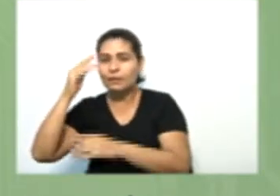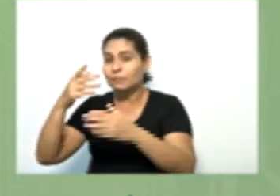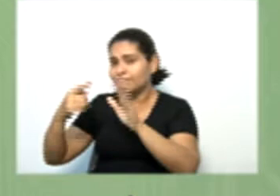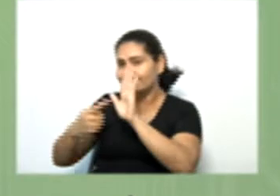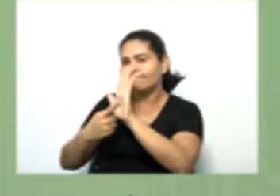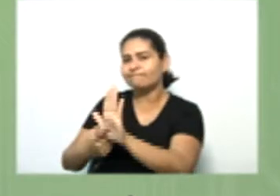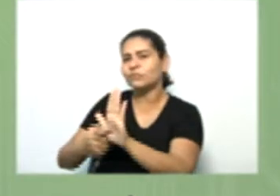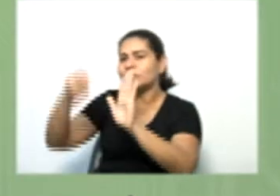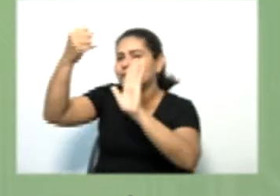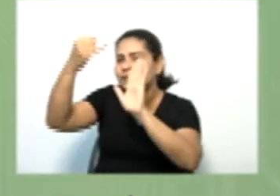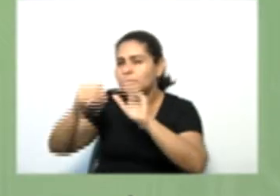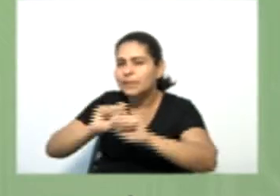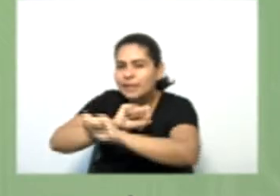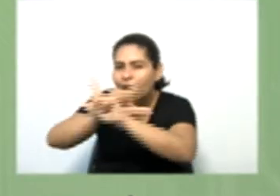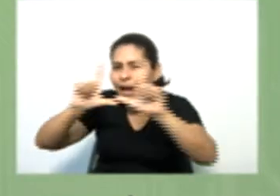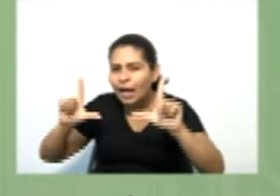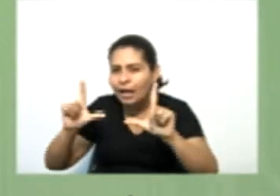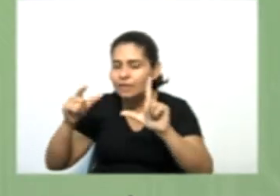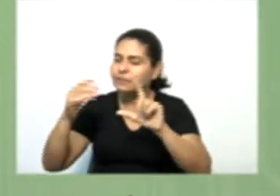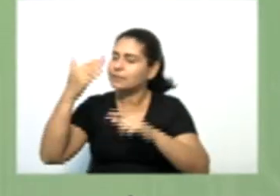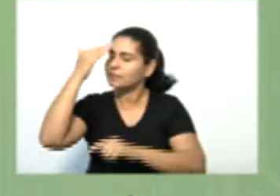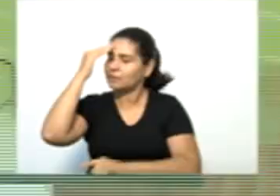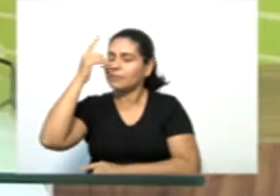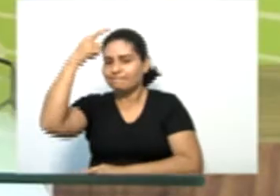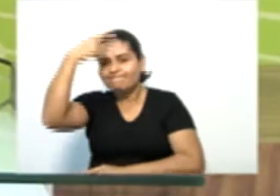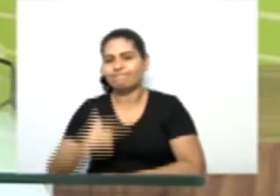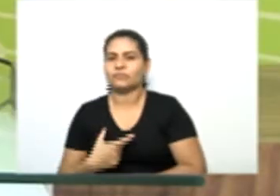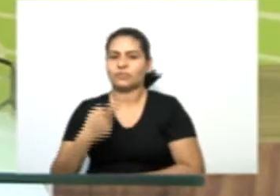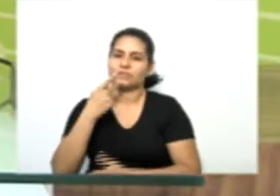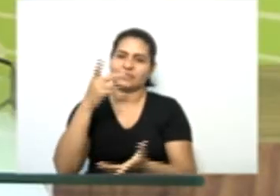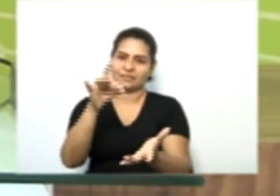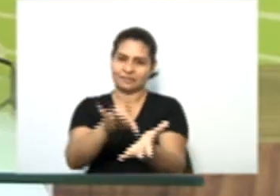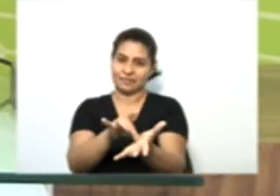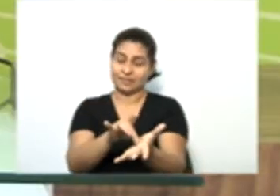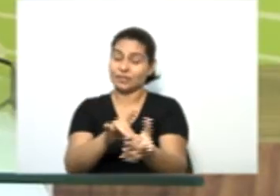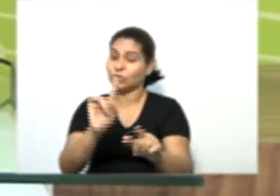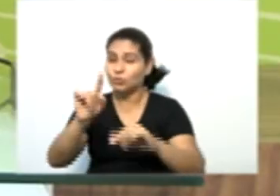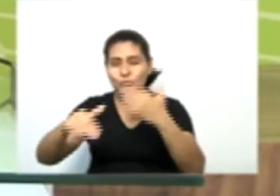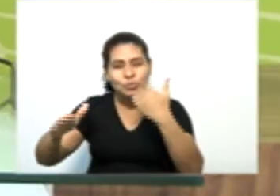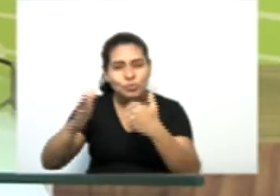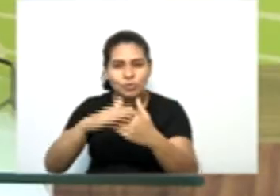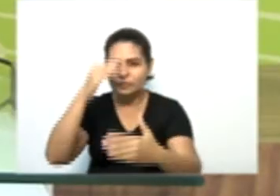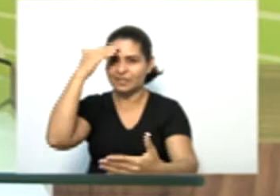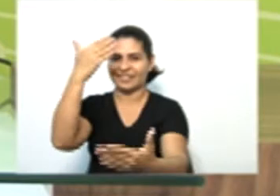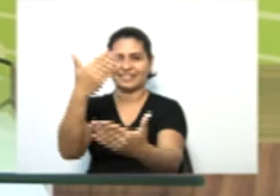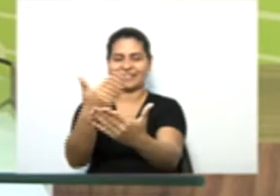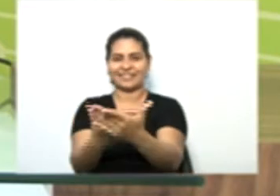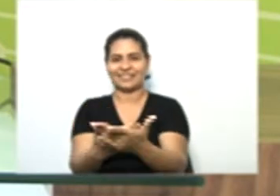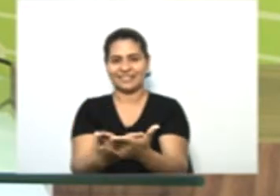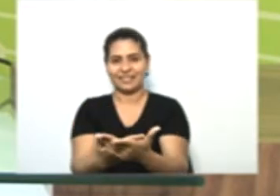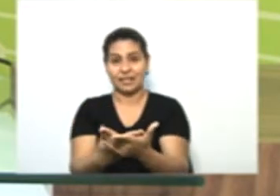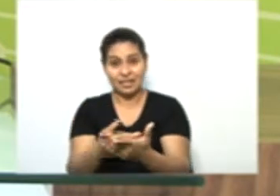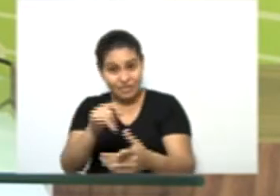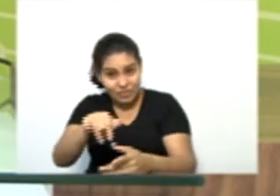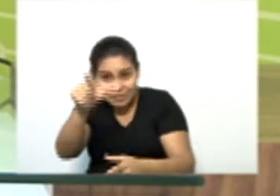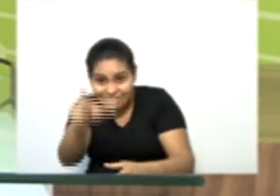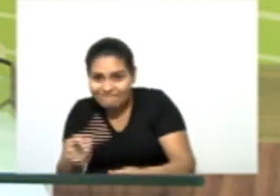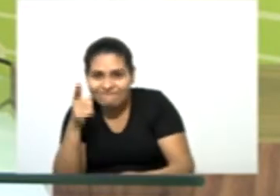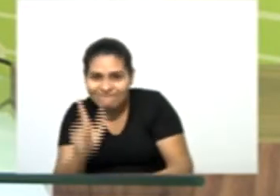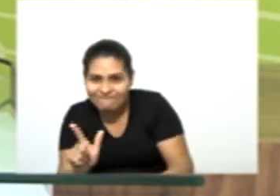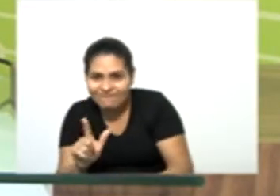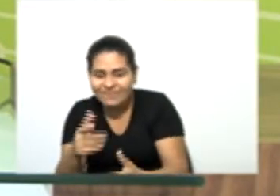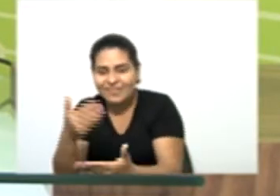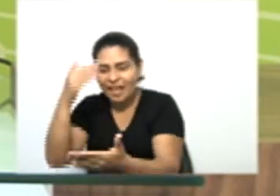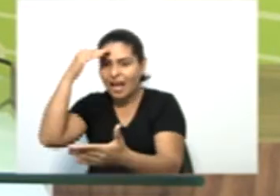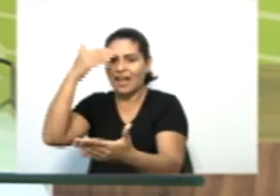mostrar com clareza os seus objetivos, mostra uma maturidade. E isso gera confiança. Quando você consegue a confiança da pessoa com quem